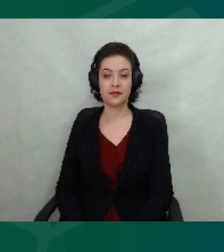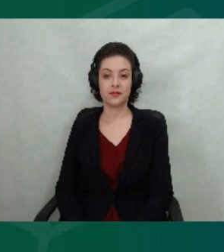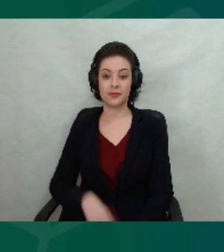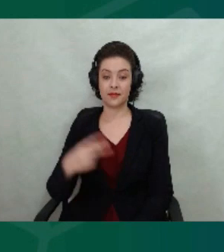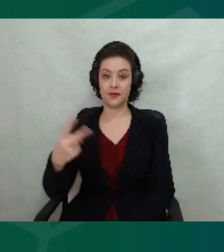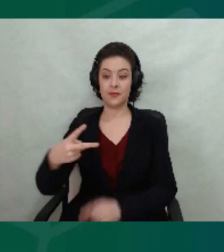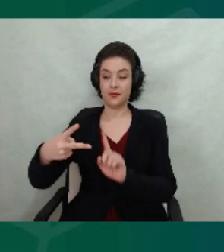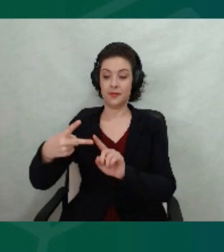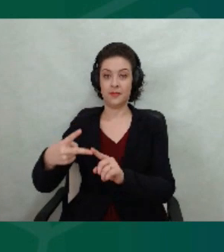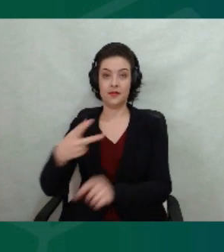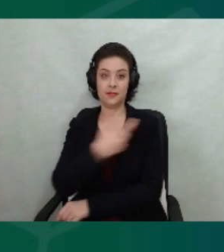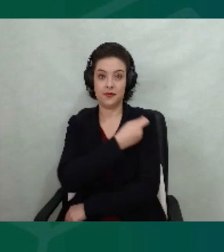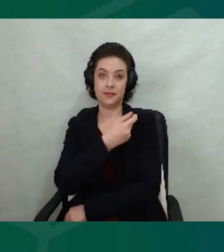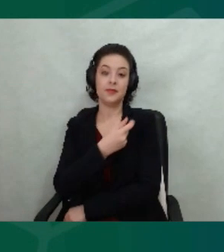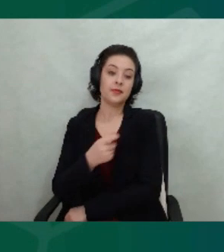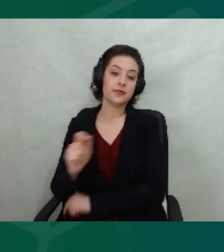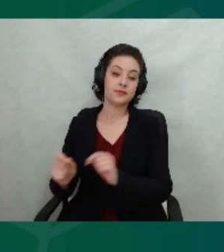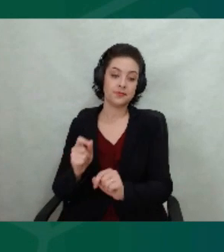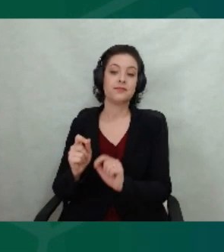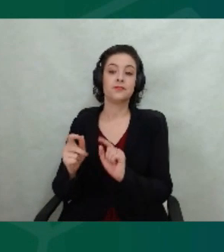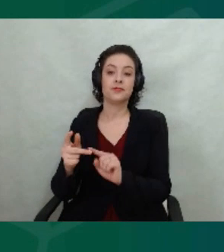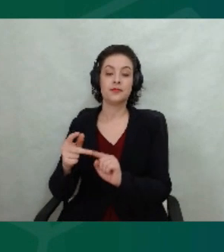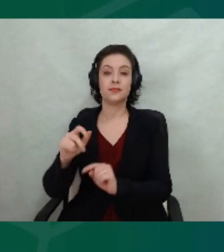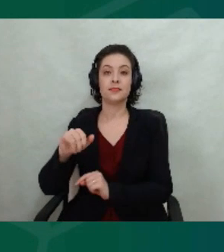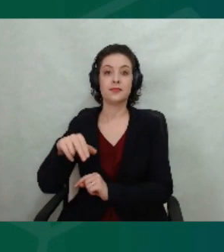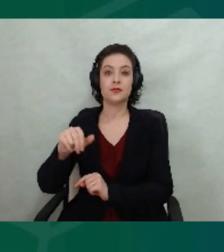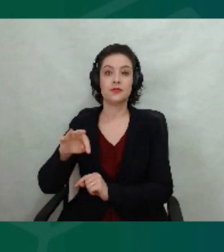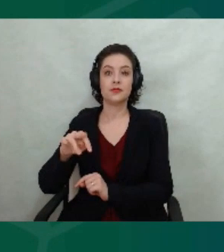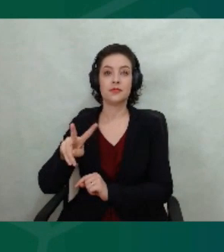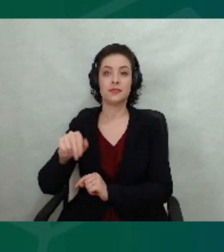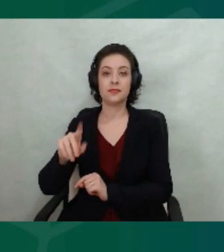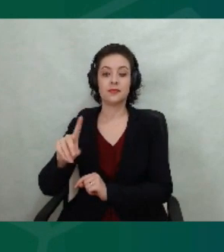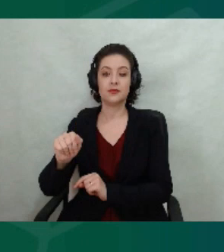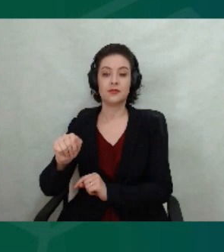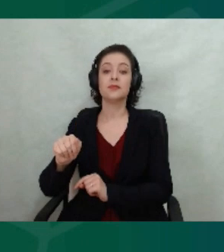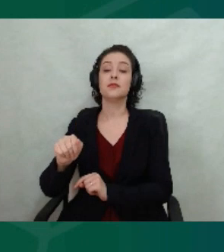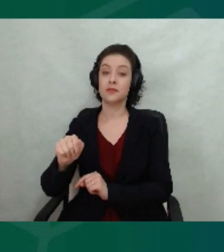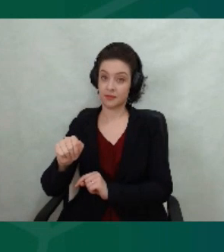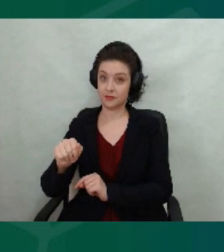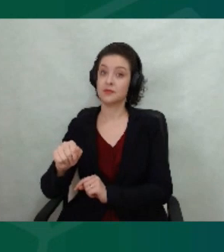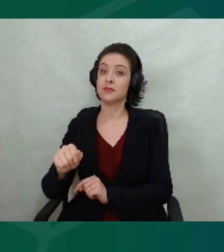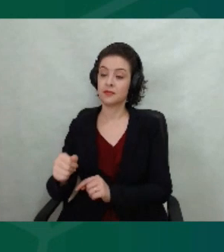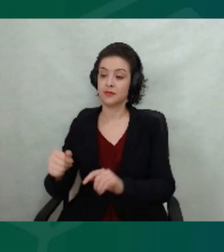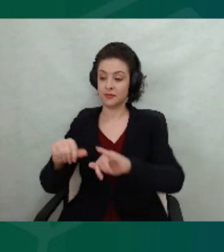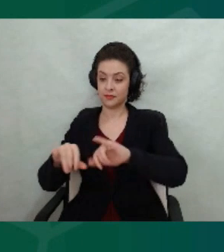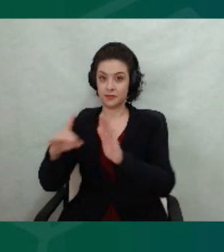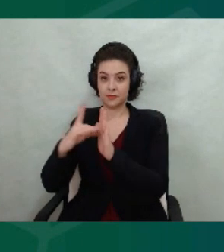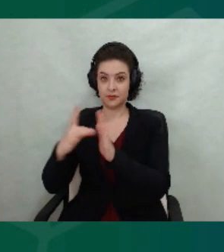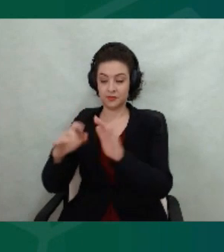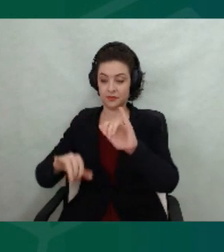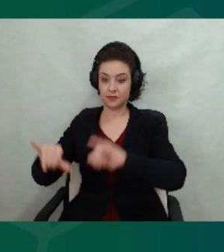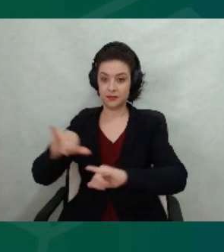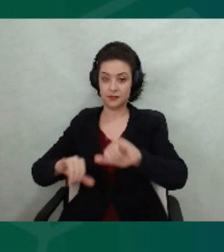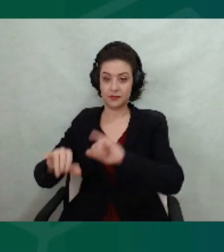uma vacina inativada, né? Produzido pelo laboratório